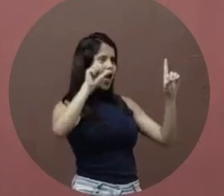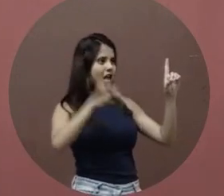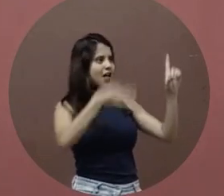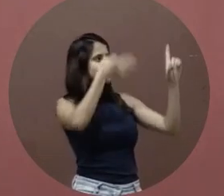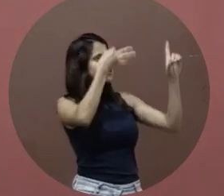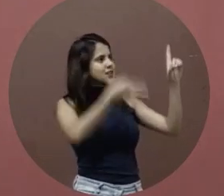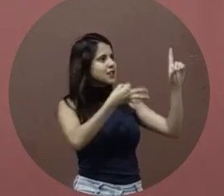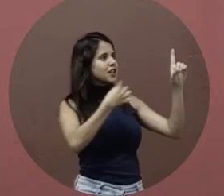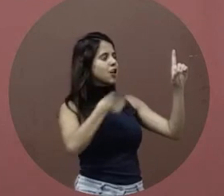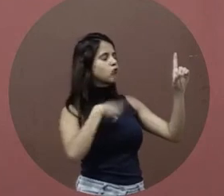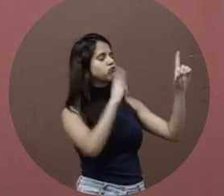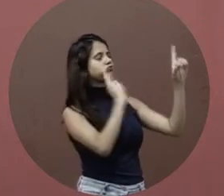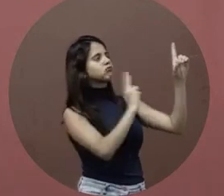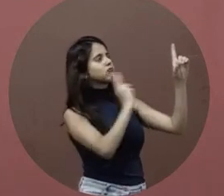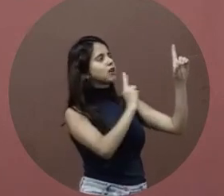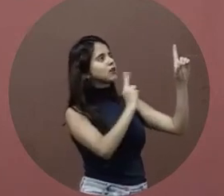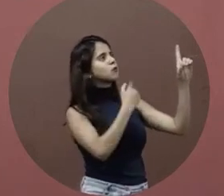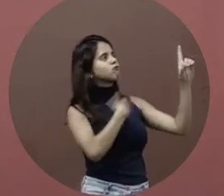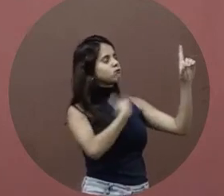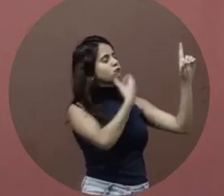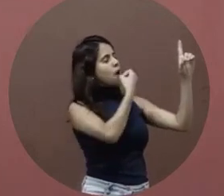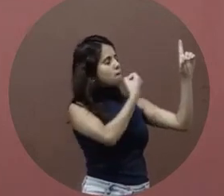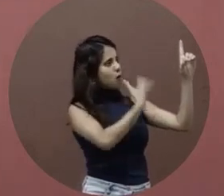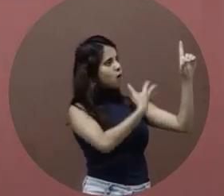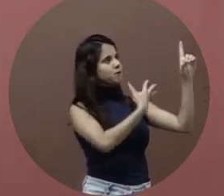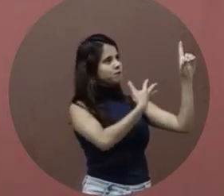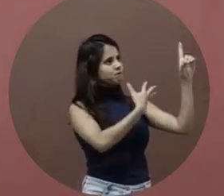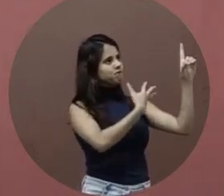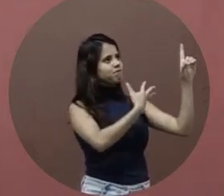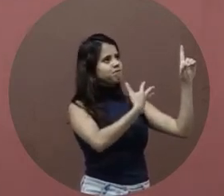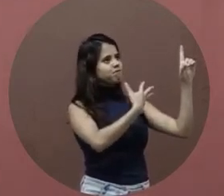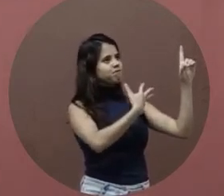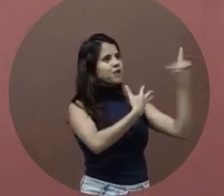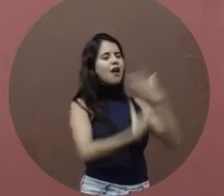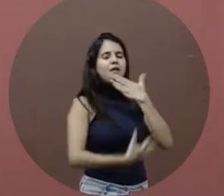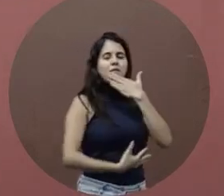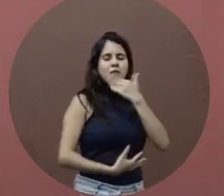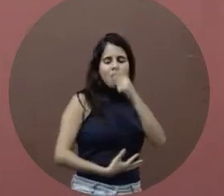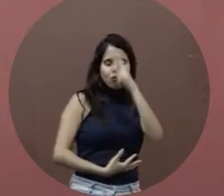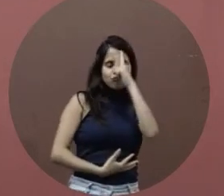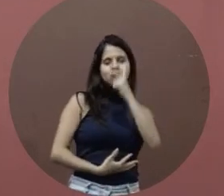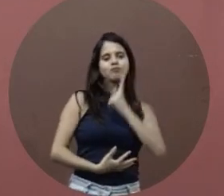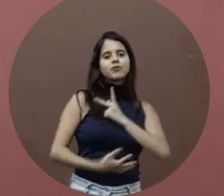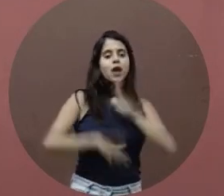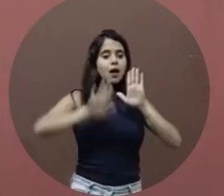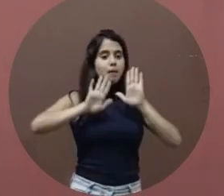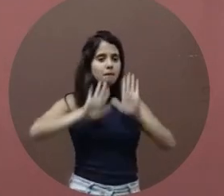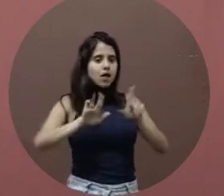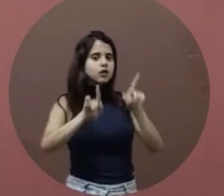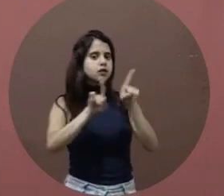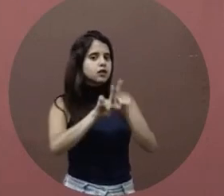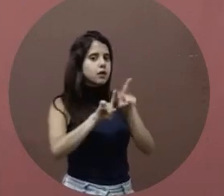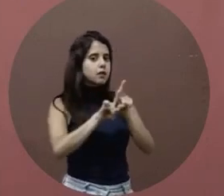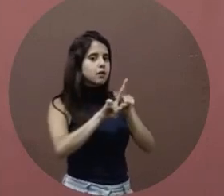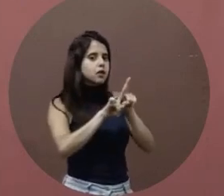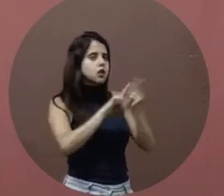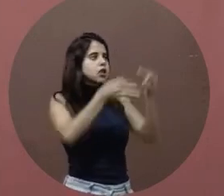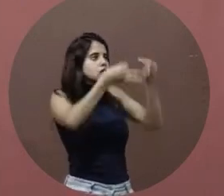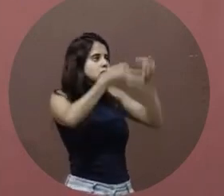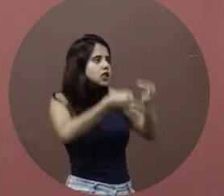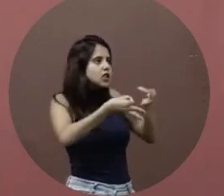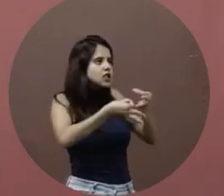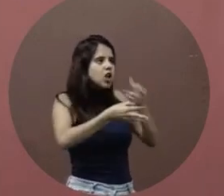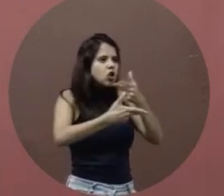bom, em algo melhor do que minhas opiniões. Mas também é a convicção de fatos que não se